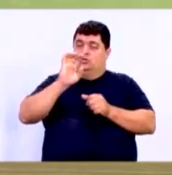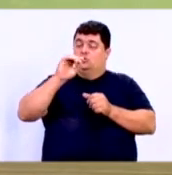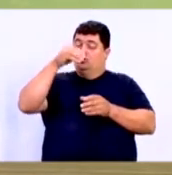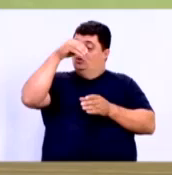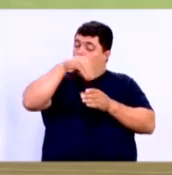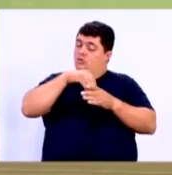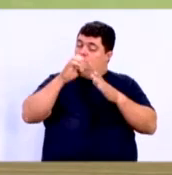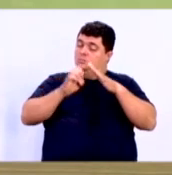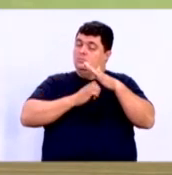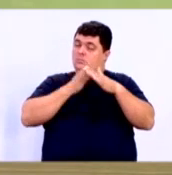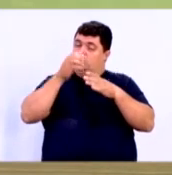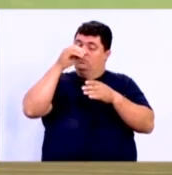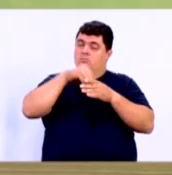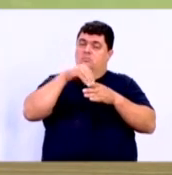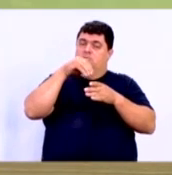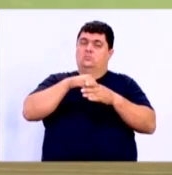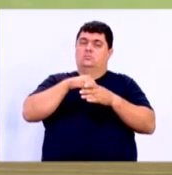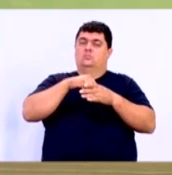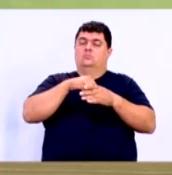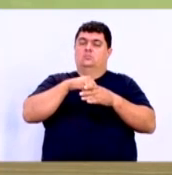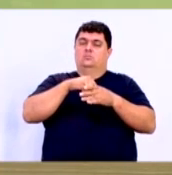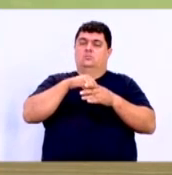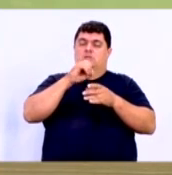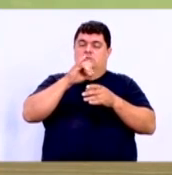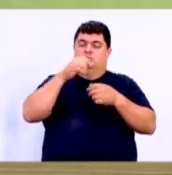de você saber